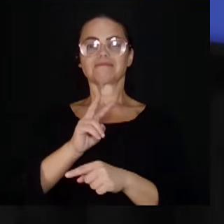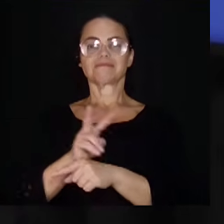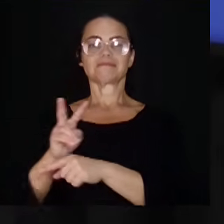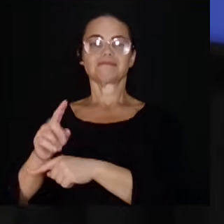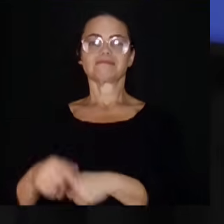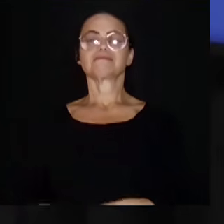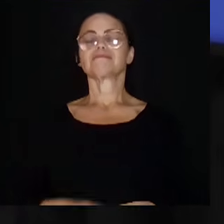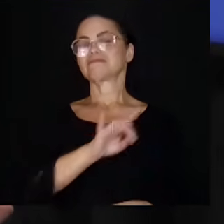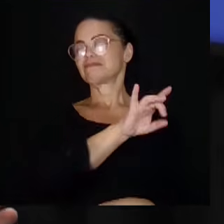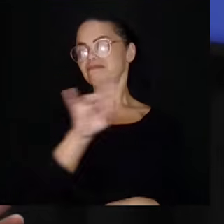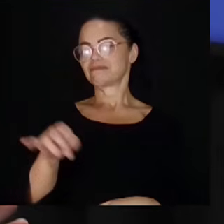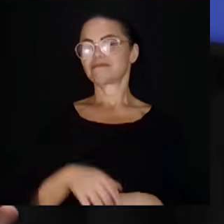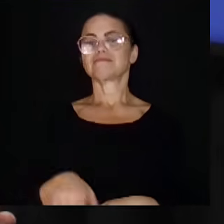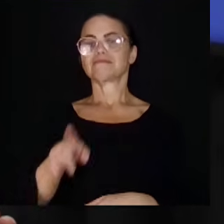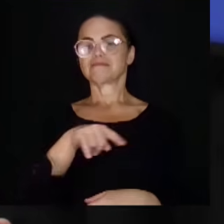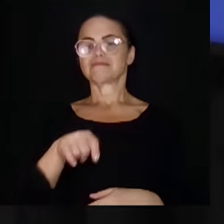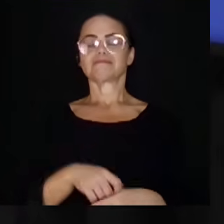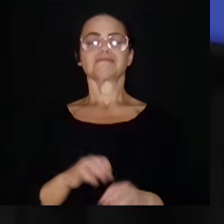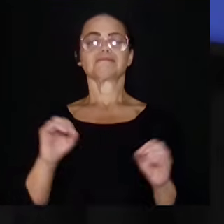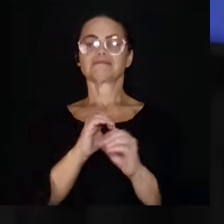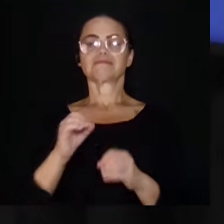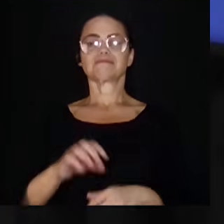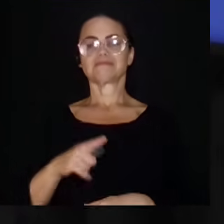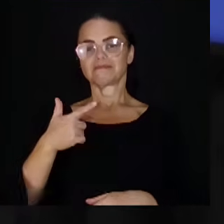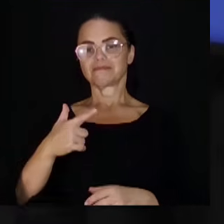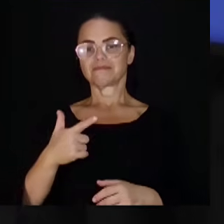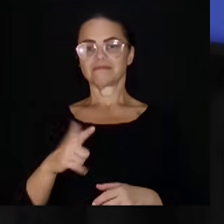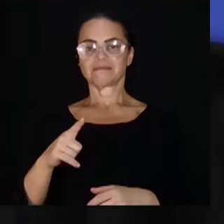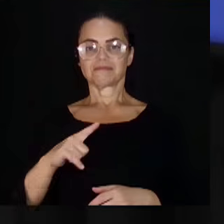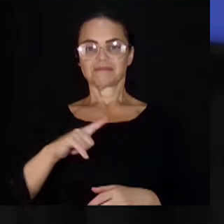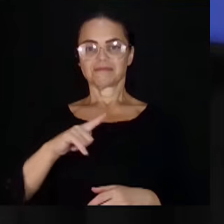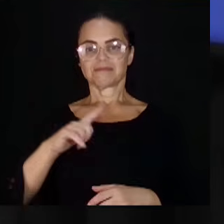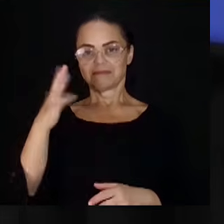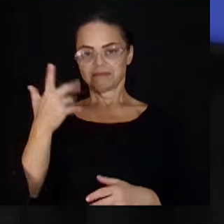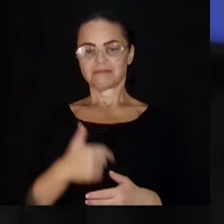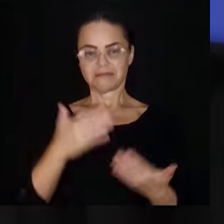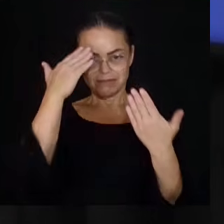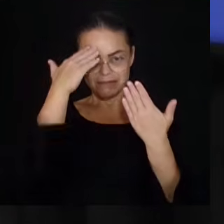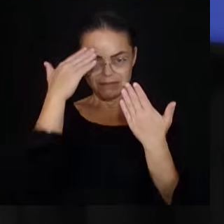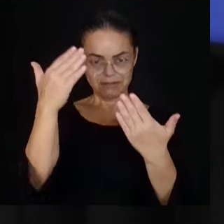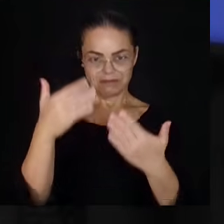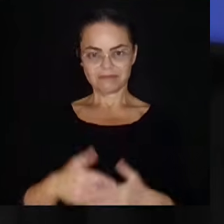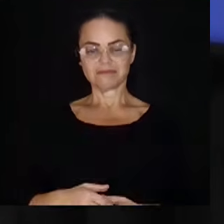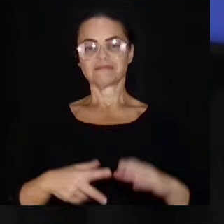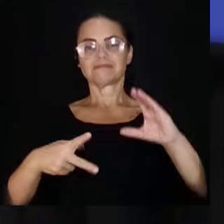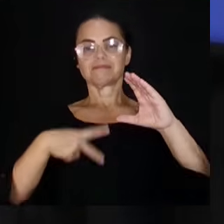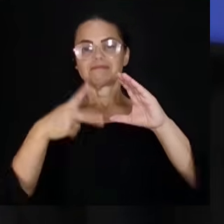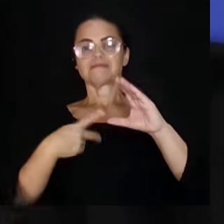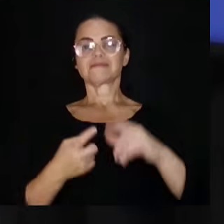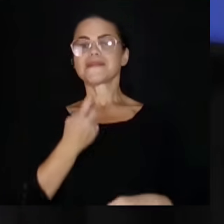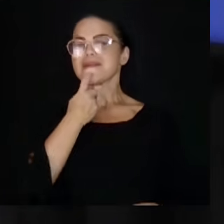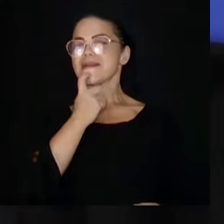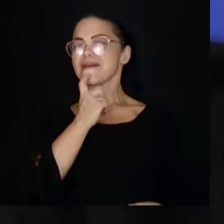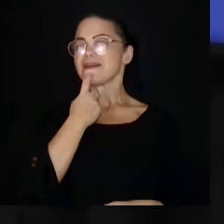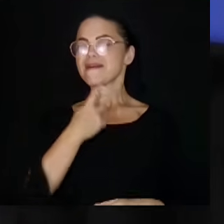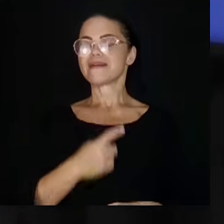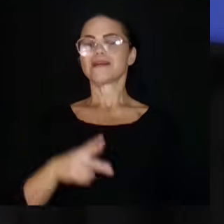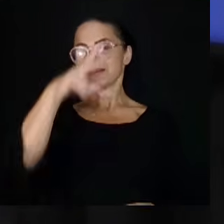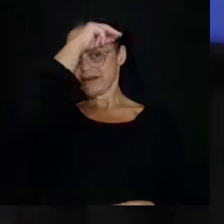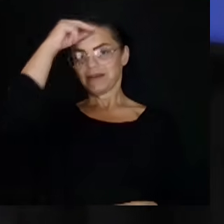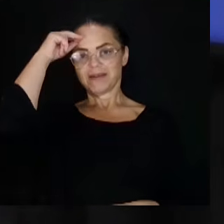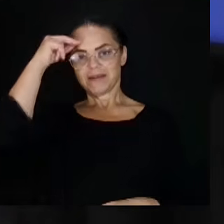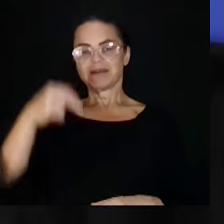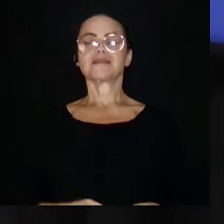cada uma, nada disso seria possível. Agradecemos à Câmara Municipal de Campinas, à Prefeitura Municipal de Campinas,